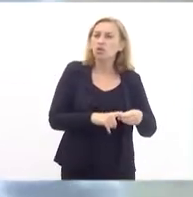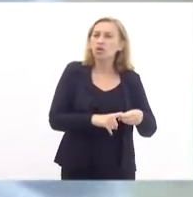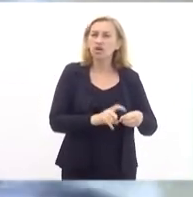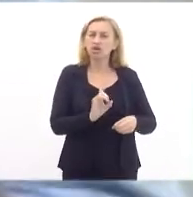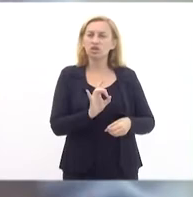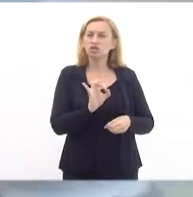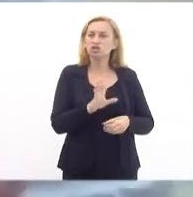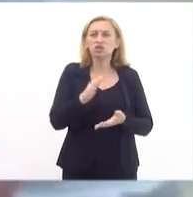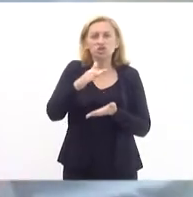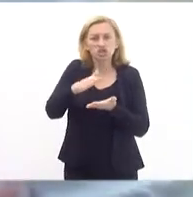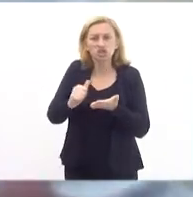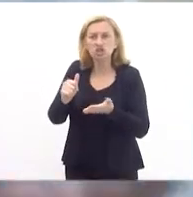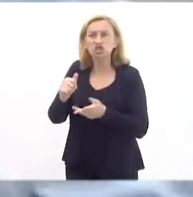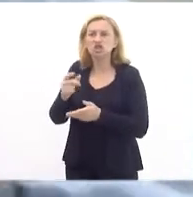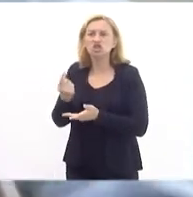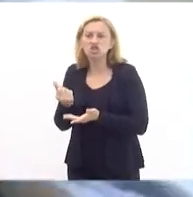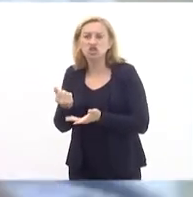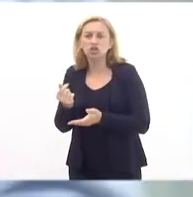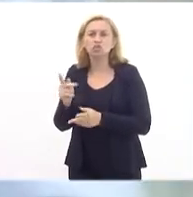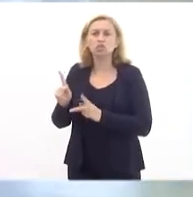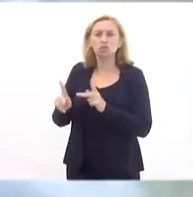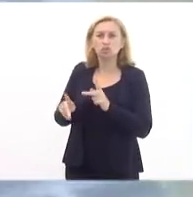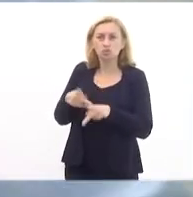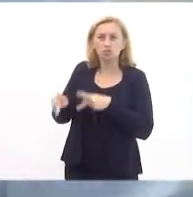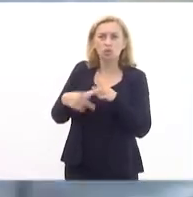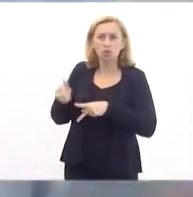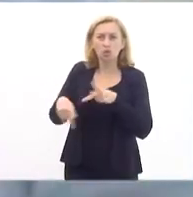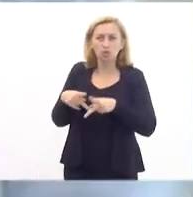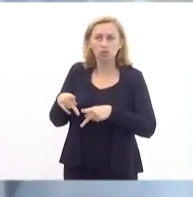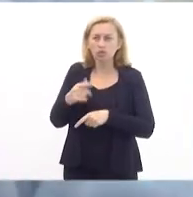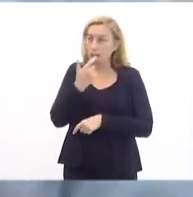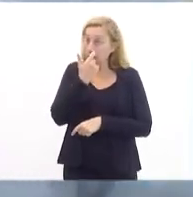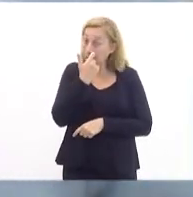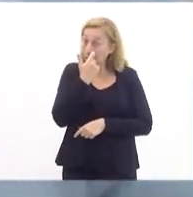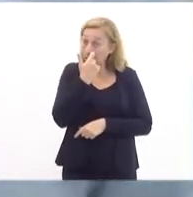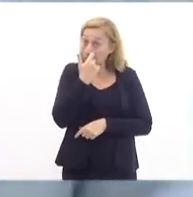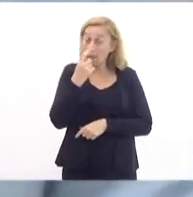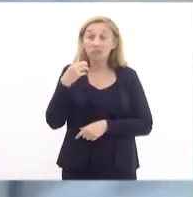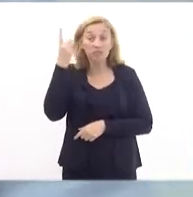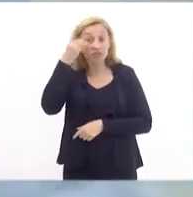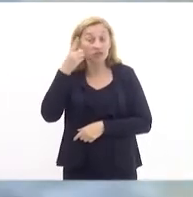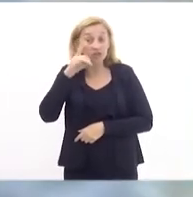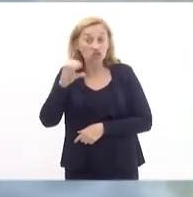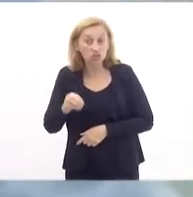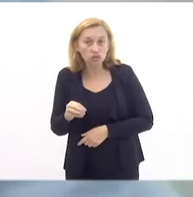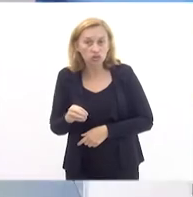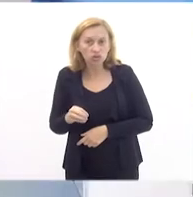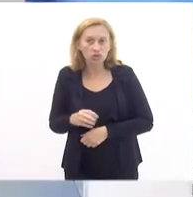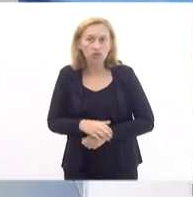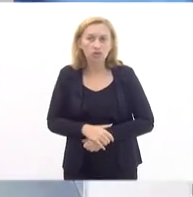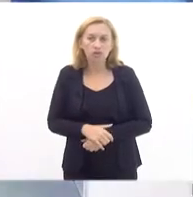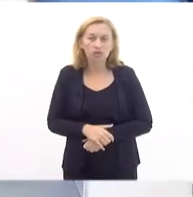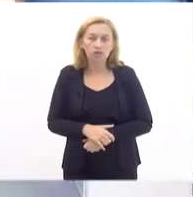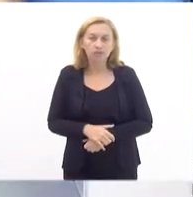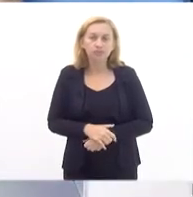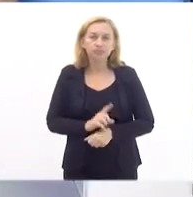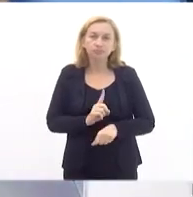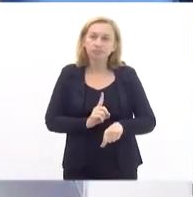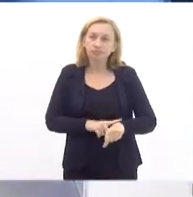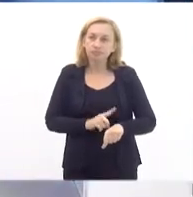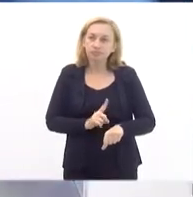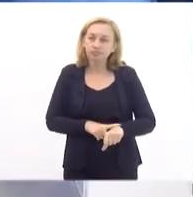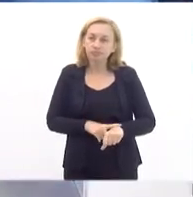tira dinheiro do usuário? Deputado, deputado Dionísio Lins, nós estamos agora nesse